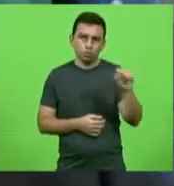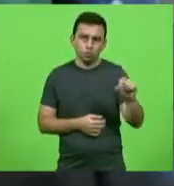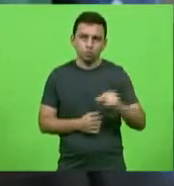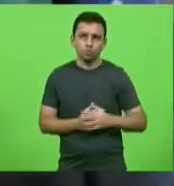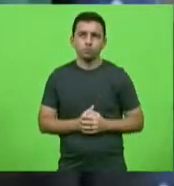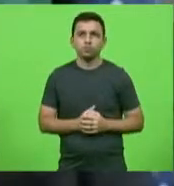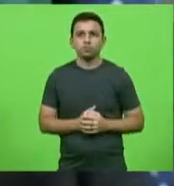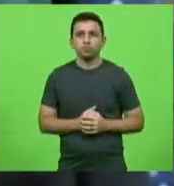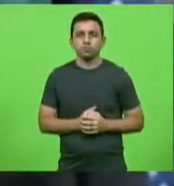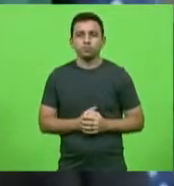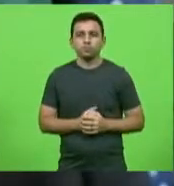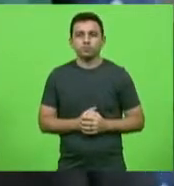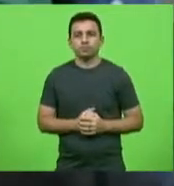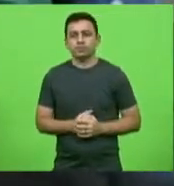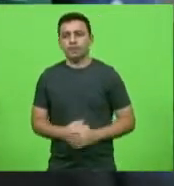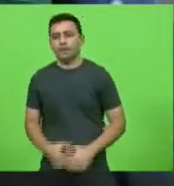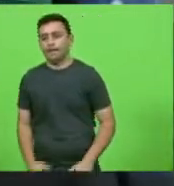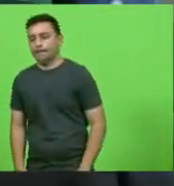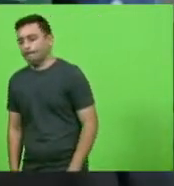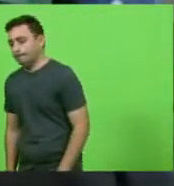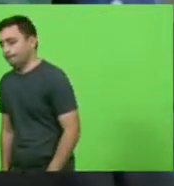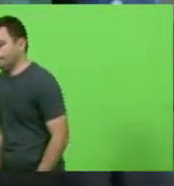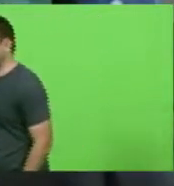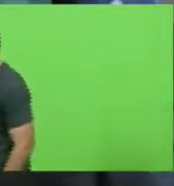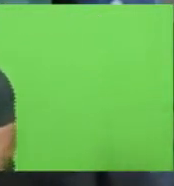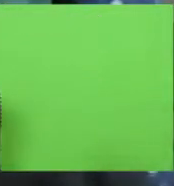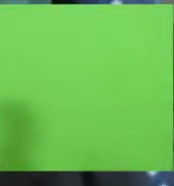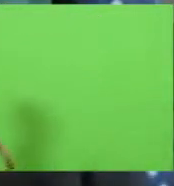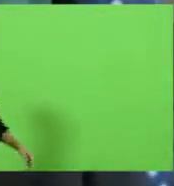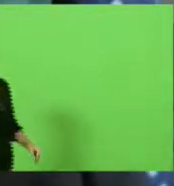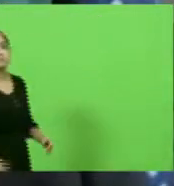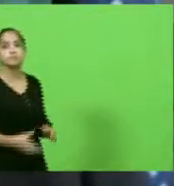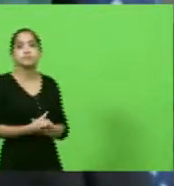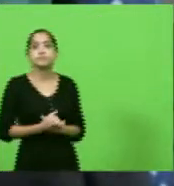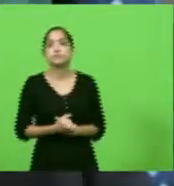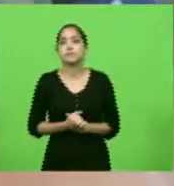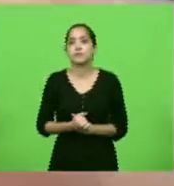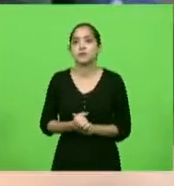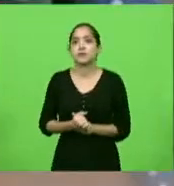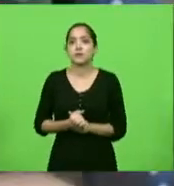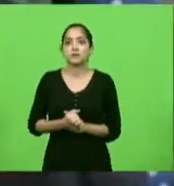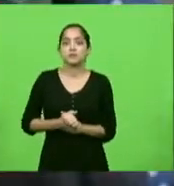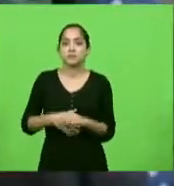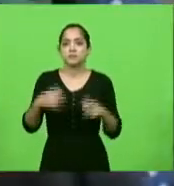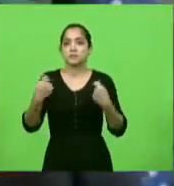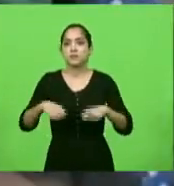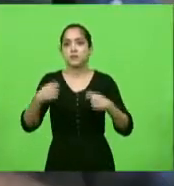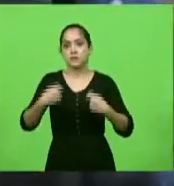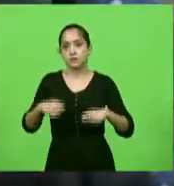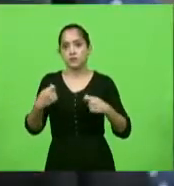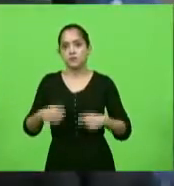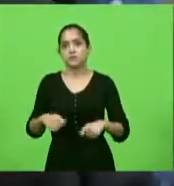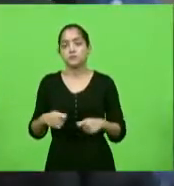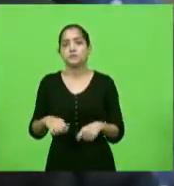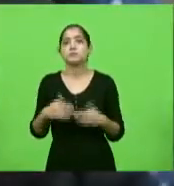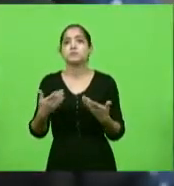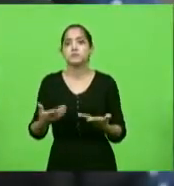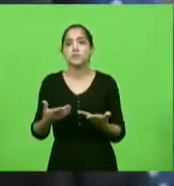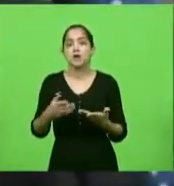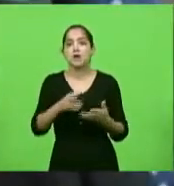aspas. A necessidade da prova de dolo mostra-se imprescindível, assim,